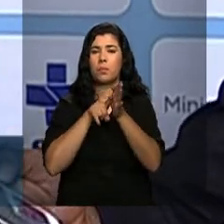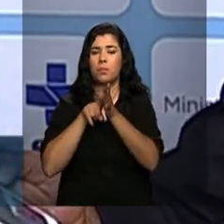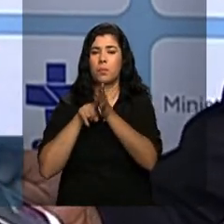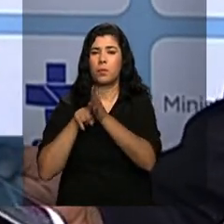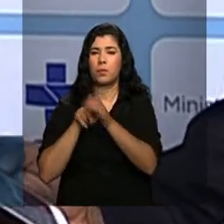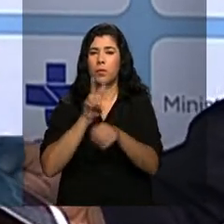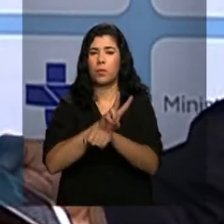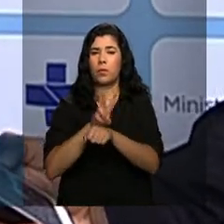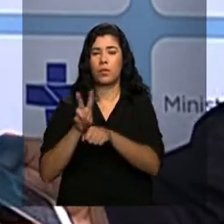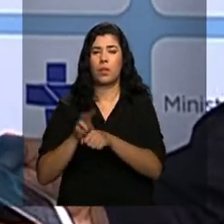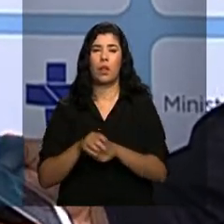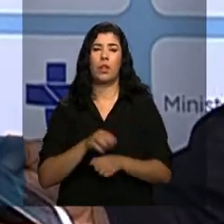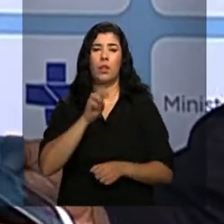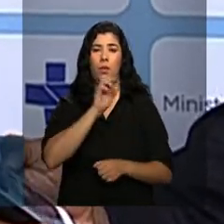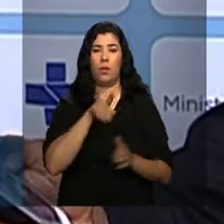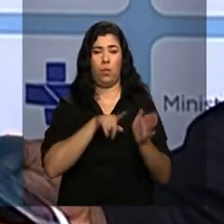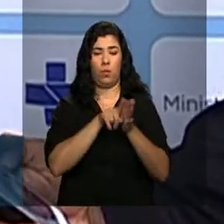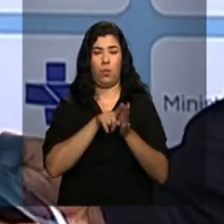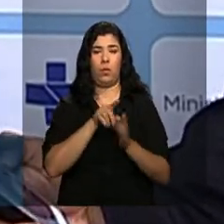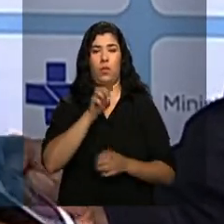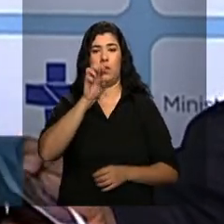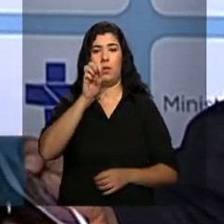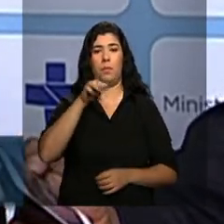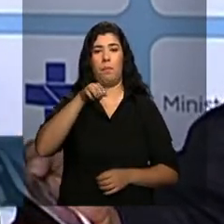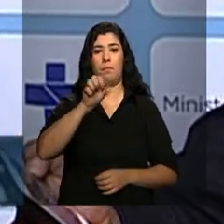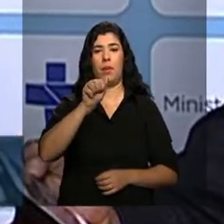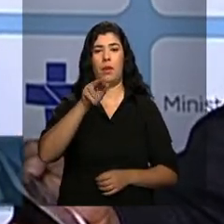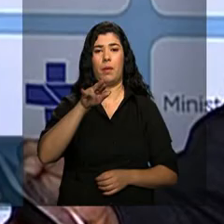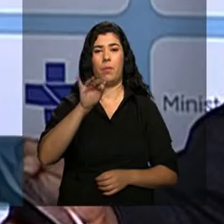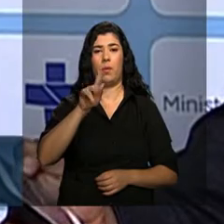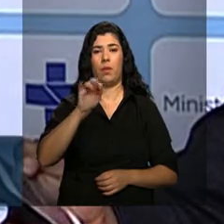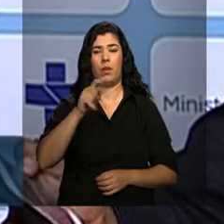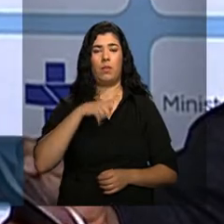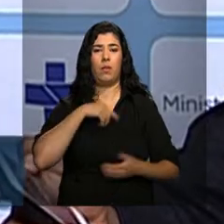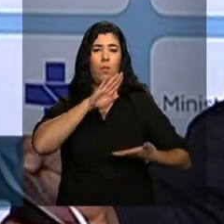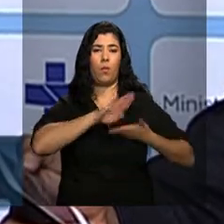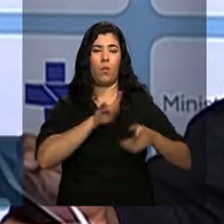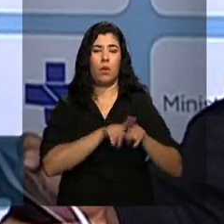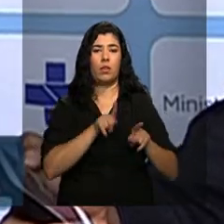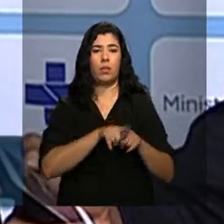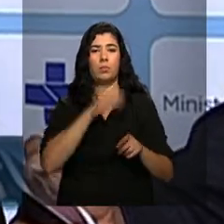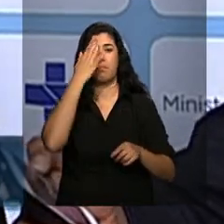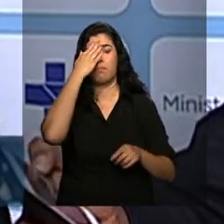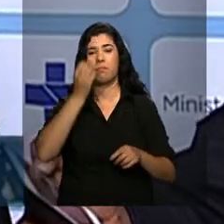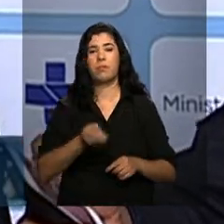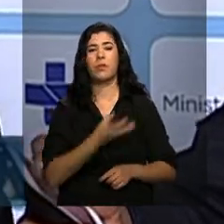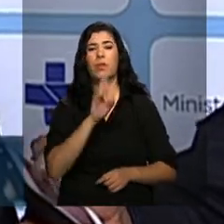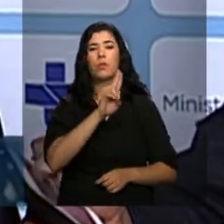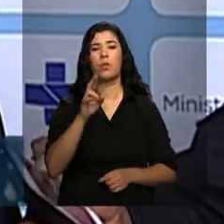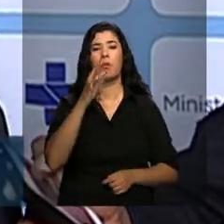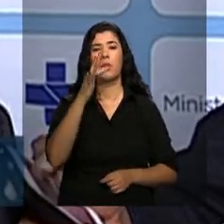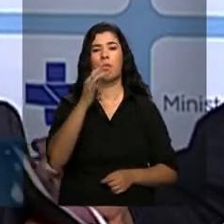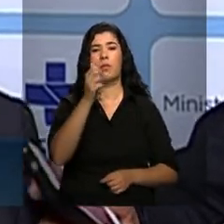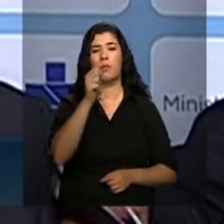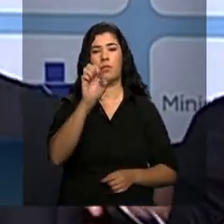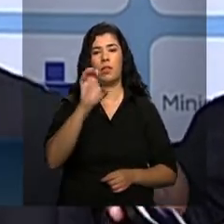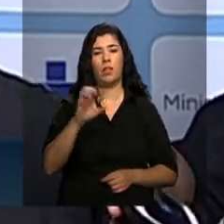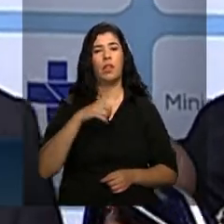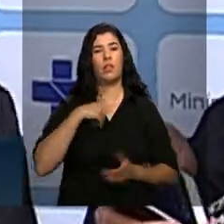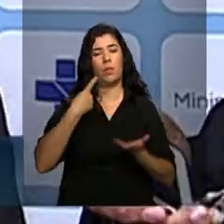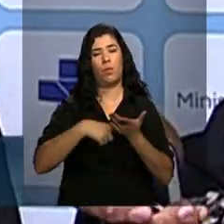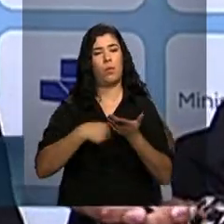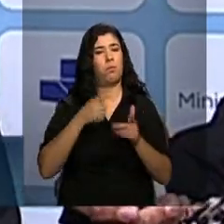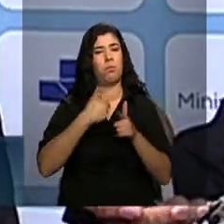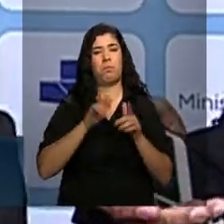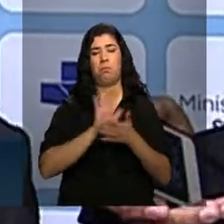seja, a mamografia como meio de diagnóstico de massa para identificação do tumor de mama, aí é FAEC. Ficou em acordo, não tem problema